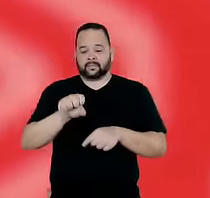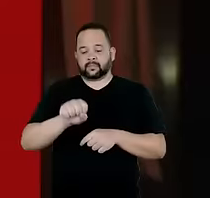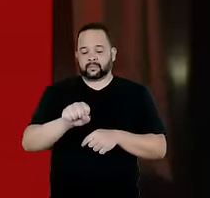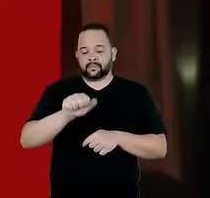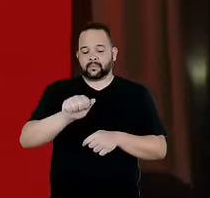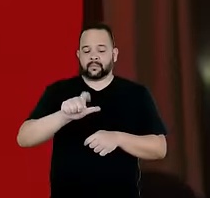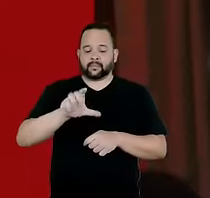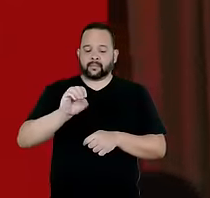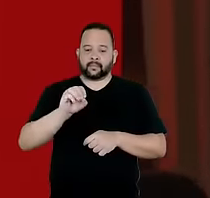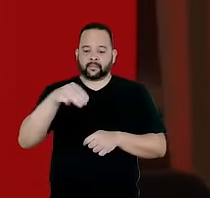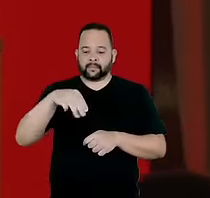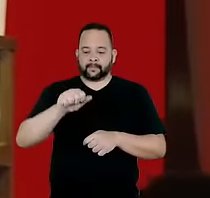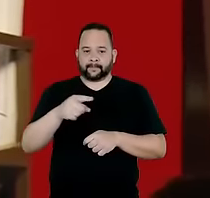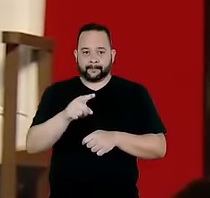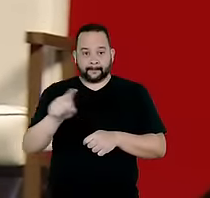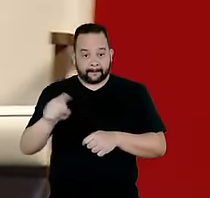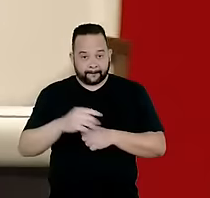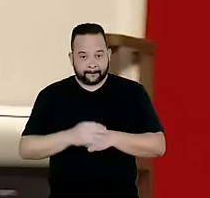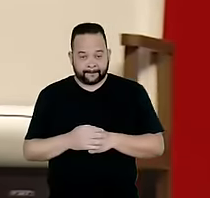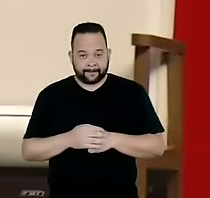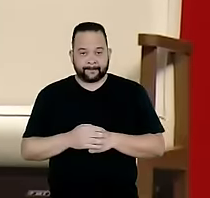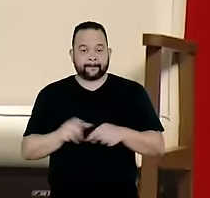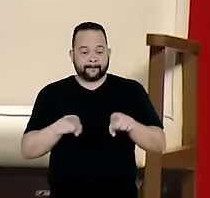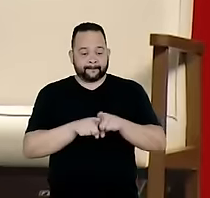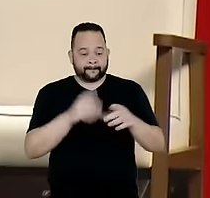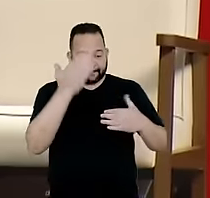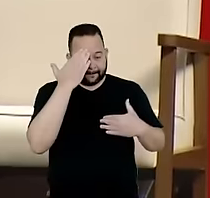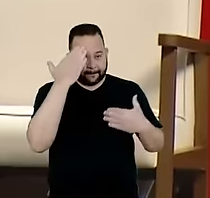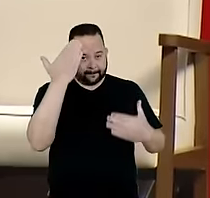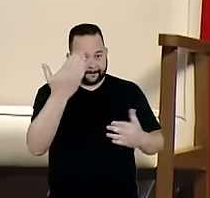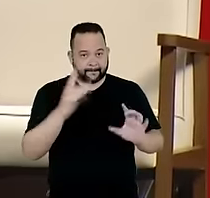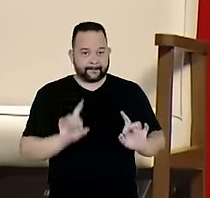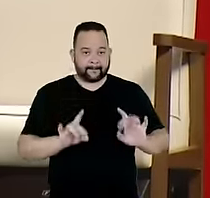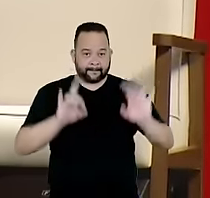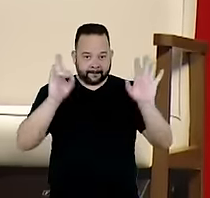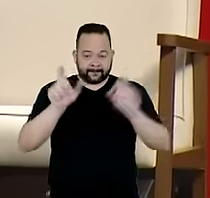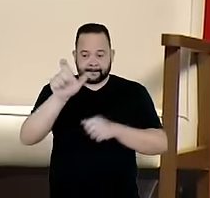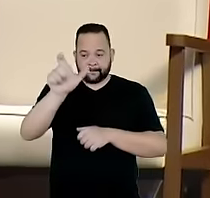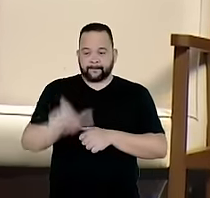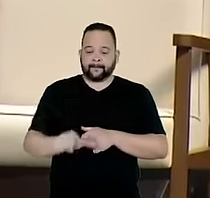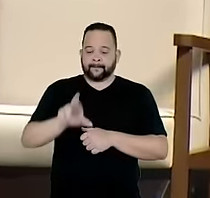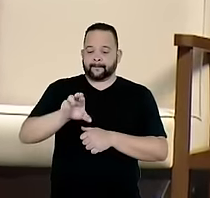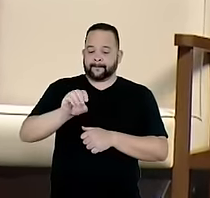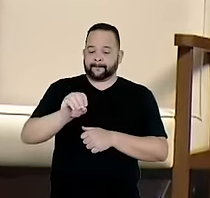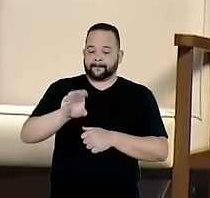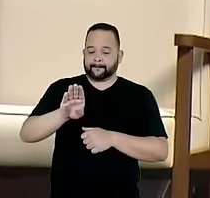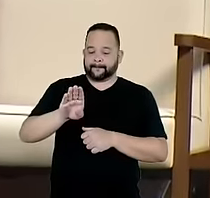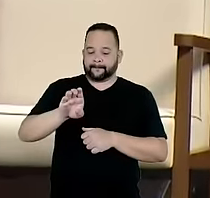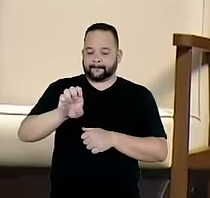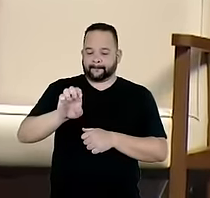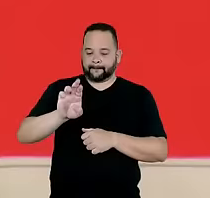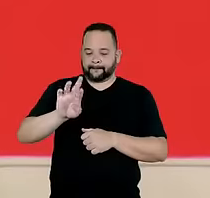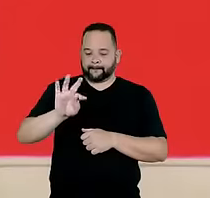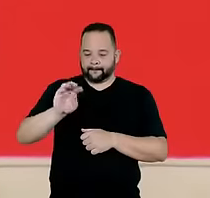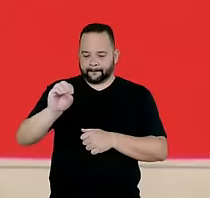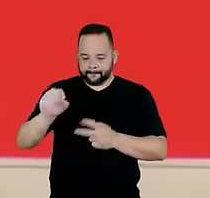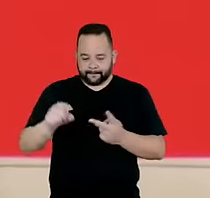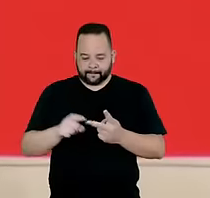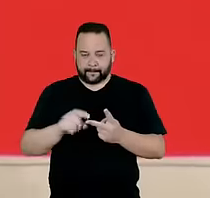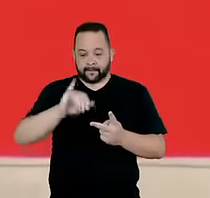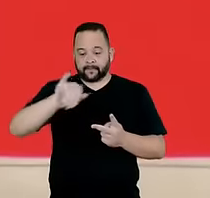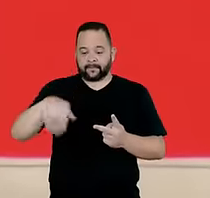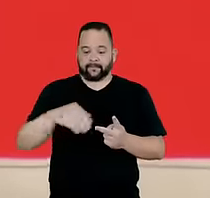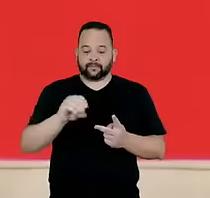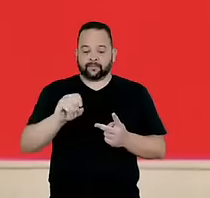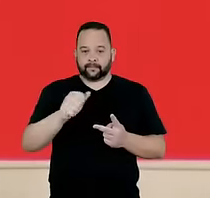o agradecimento eh muito especial ao Roberto ao João e ao Marcos né Por participarem abrilhantarem